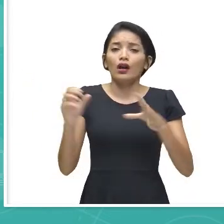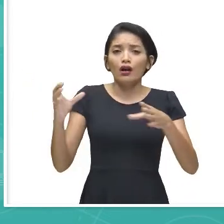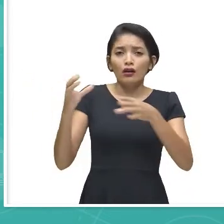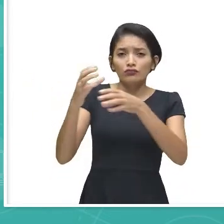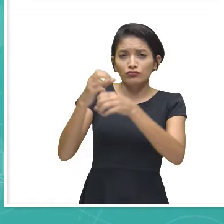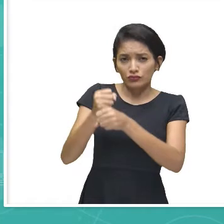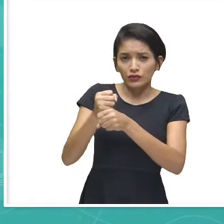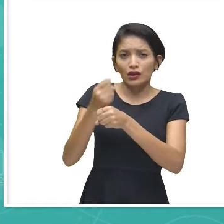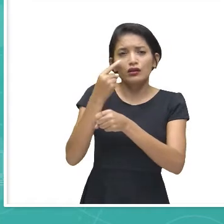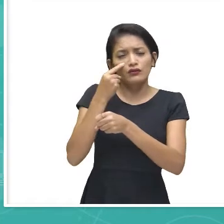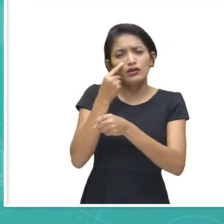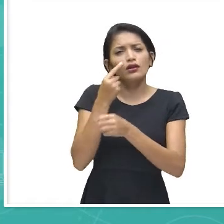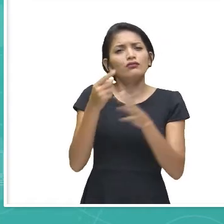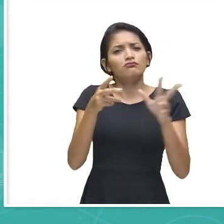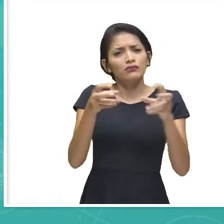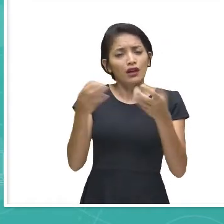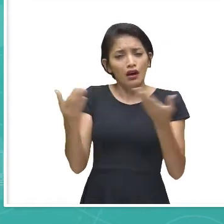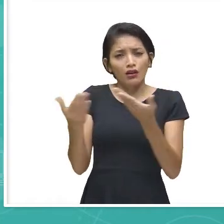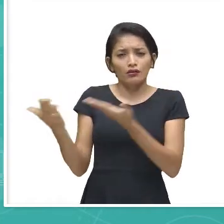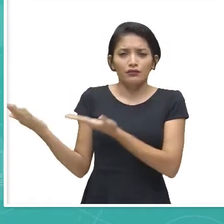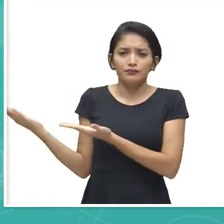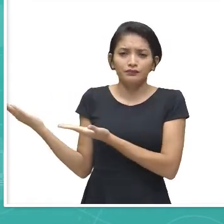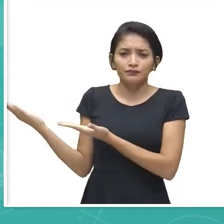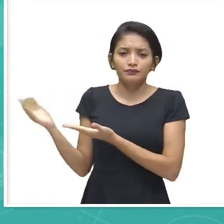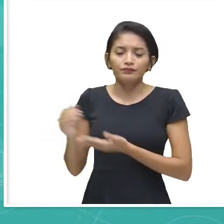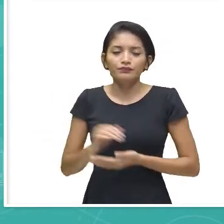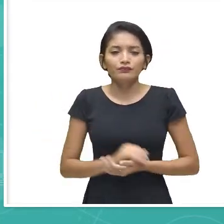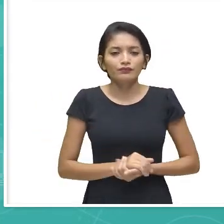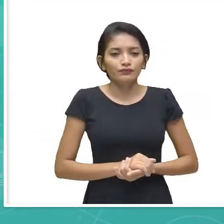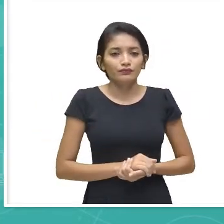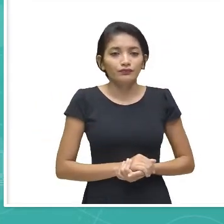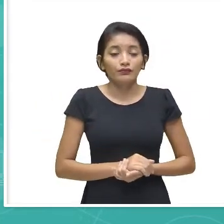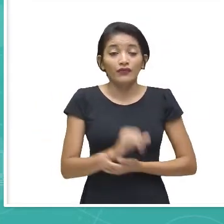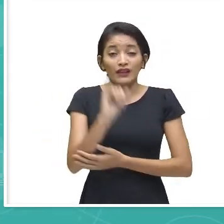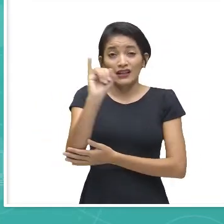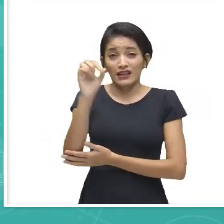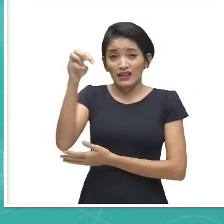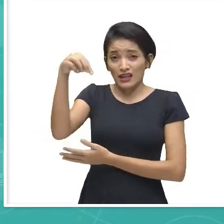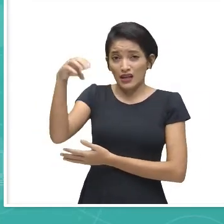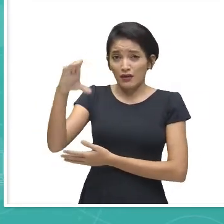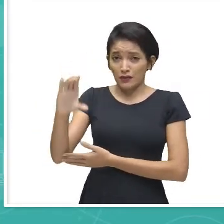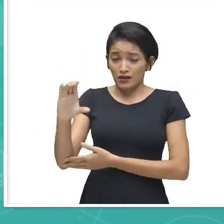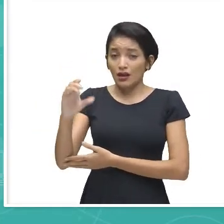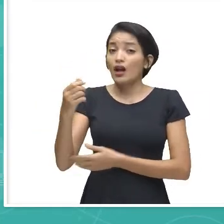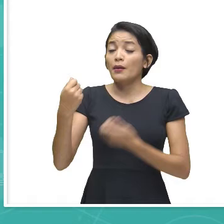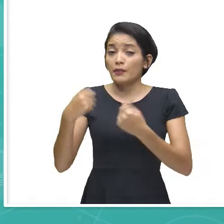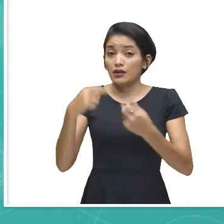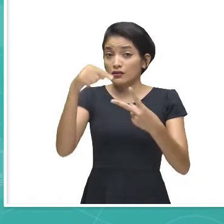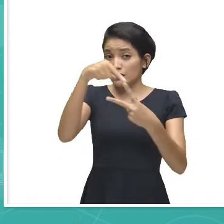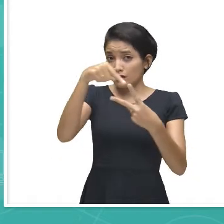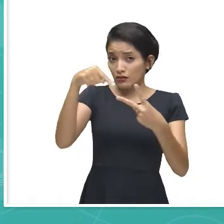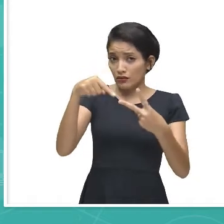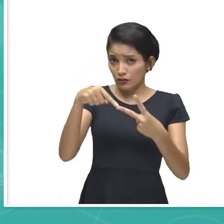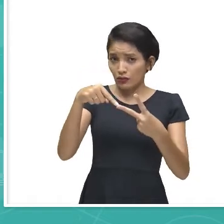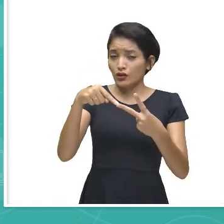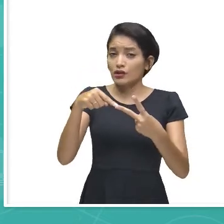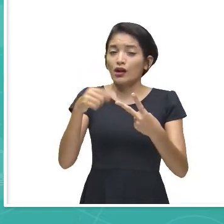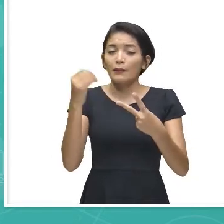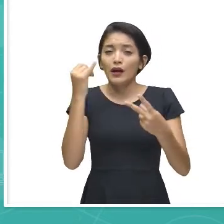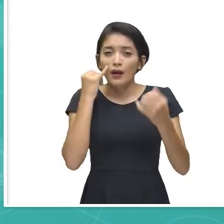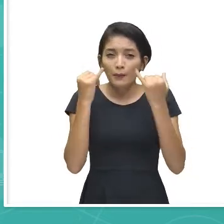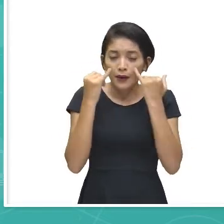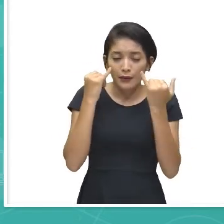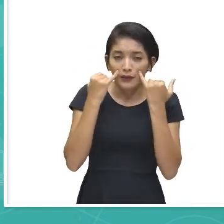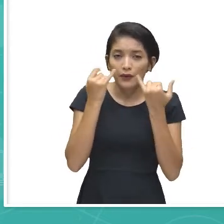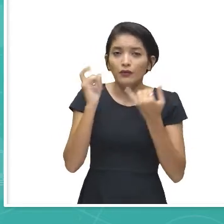que vocês estão vendo aí. Então, para o IMC, vocês têm que ter dois dados, que